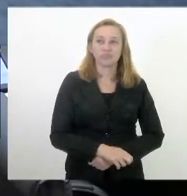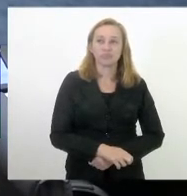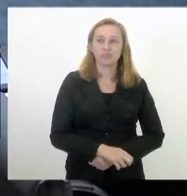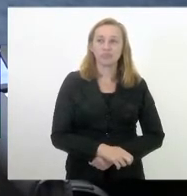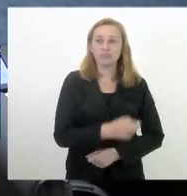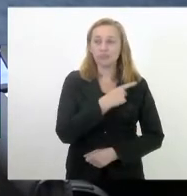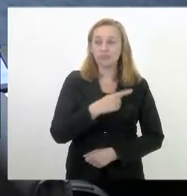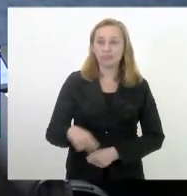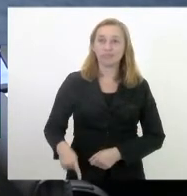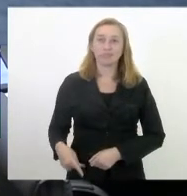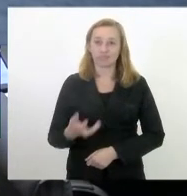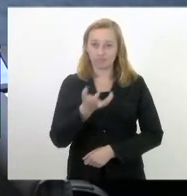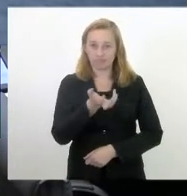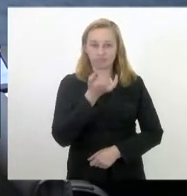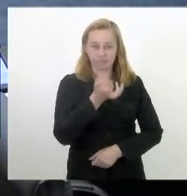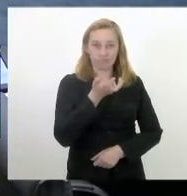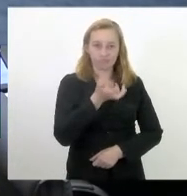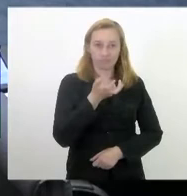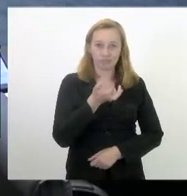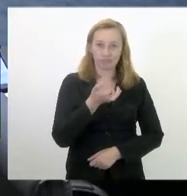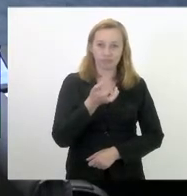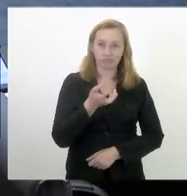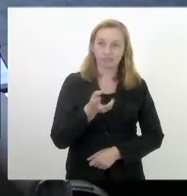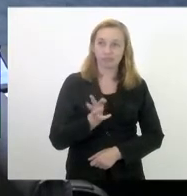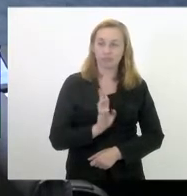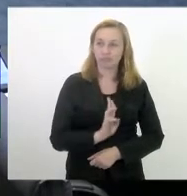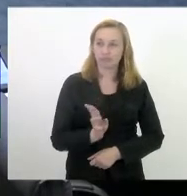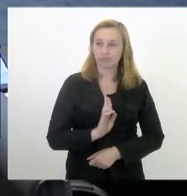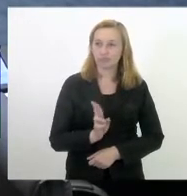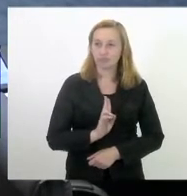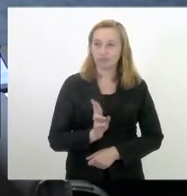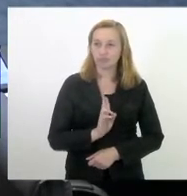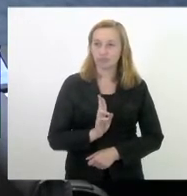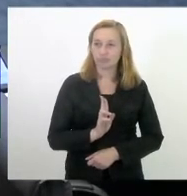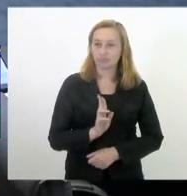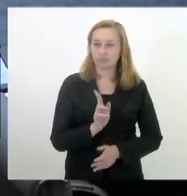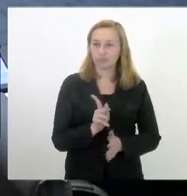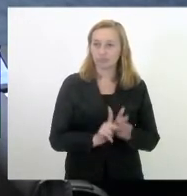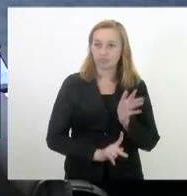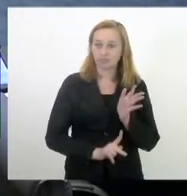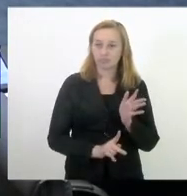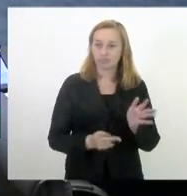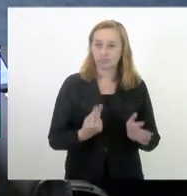Presidente, eu queria qual a autoria nesse projeto.